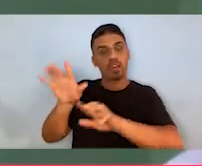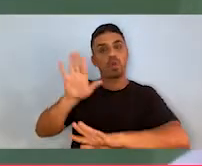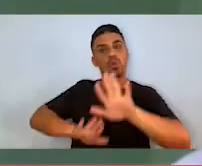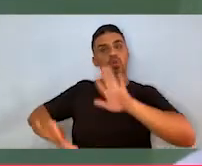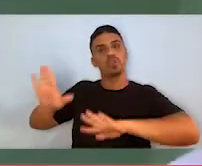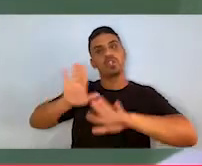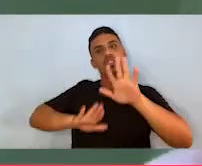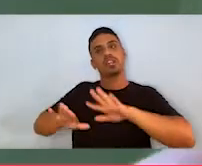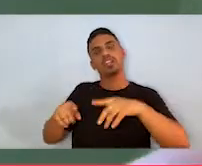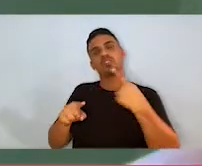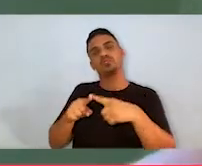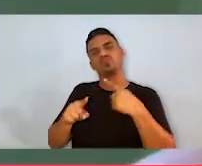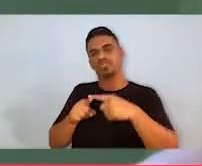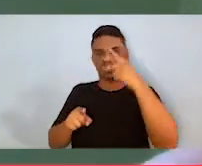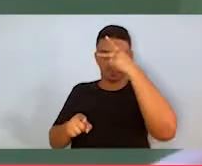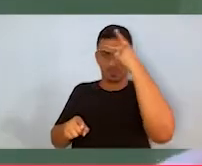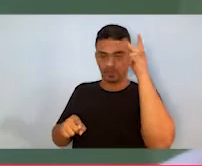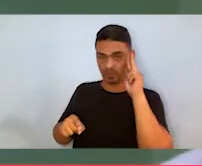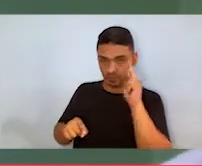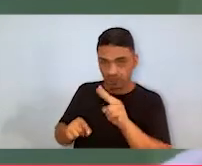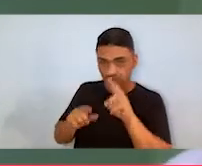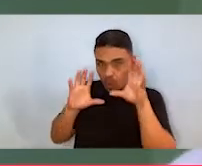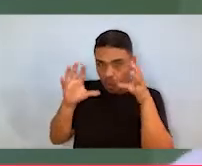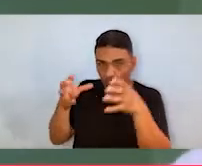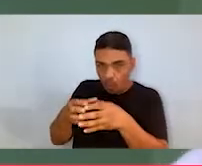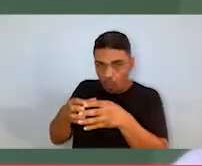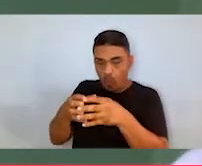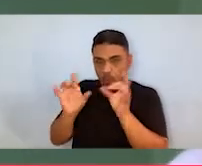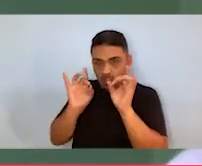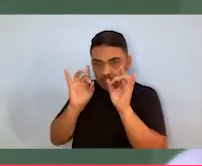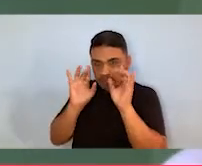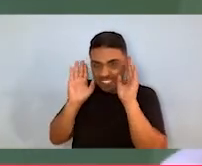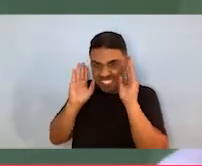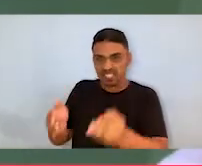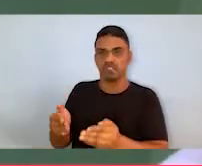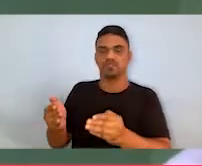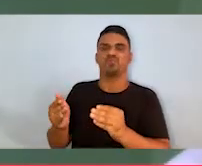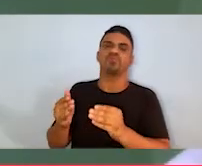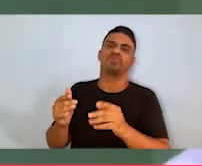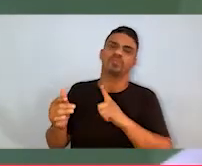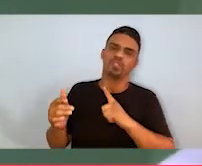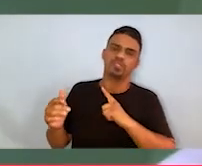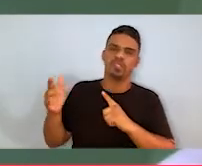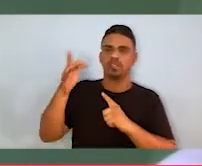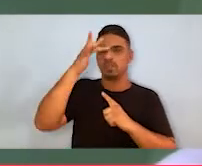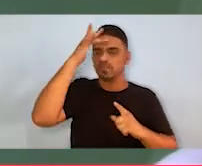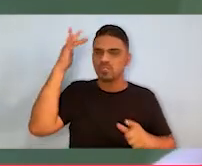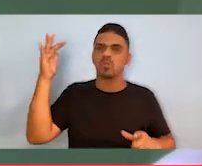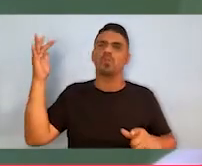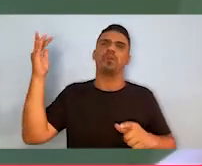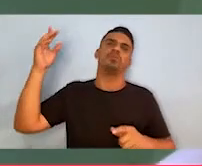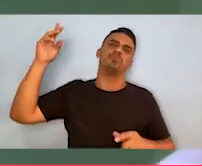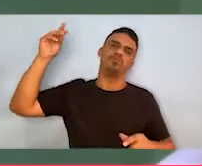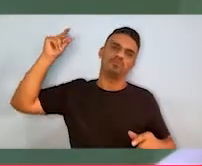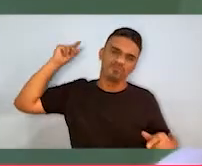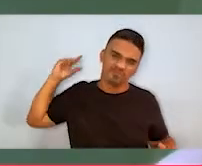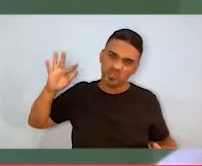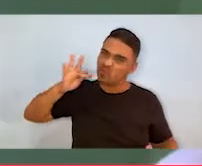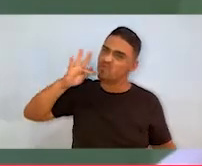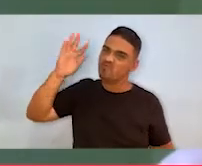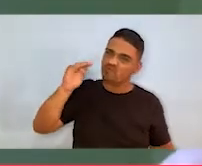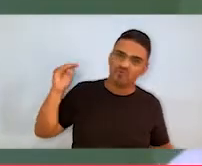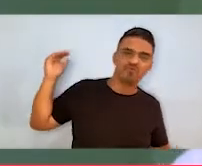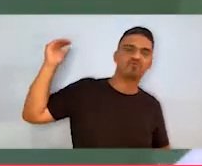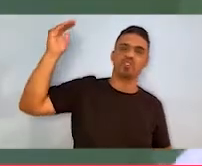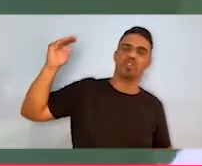cuidado, porque eu vejo que tem muita gente que vai olhar grupos específicos de pixel art, site, principalmente quando tem um pessoal muito lendário, tem aquele pessoal muito